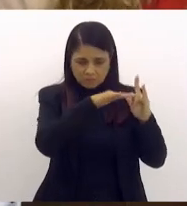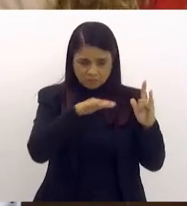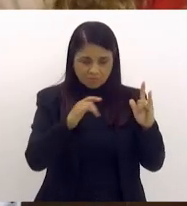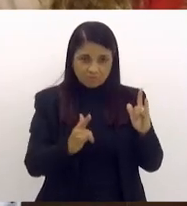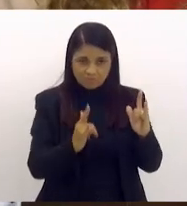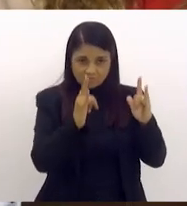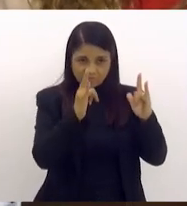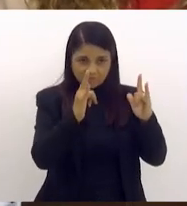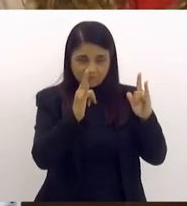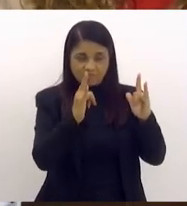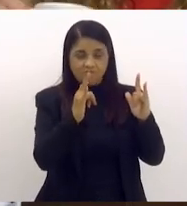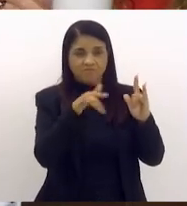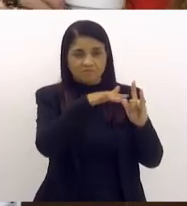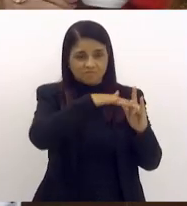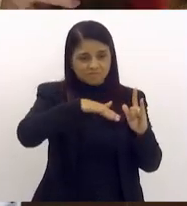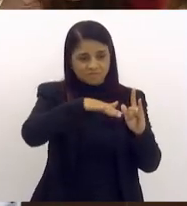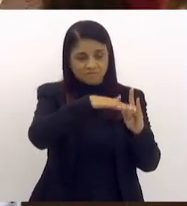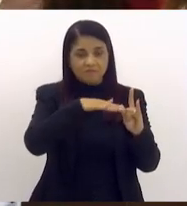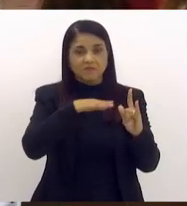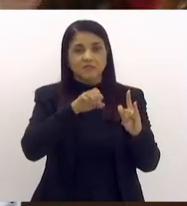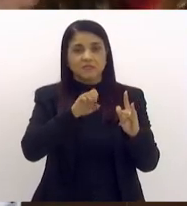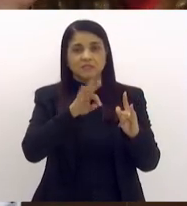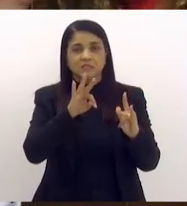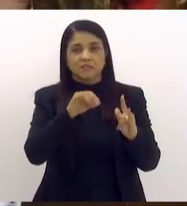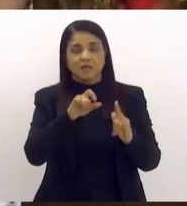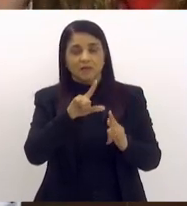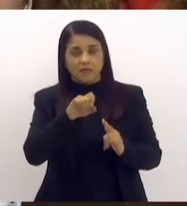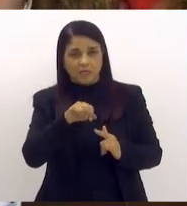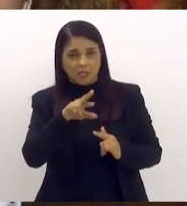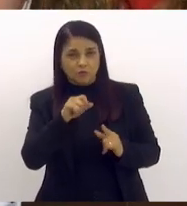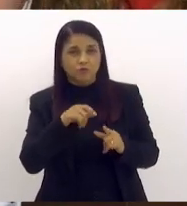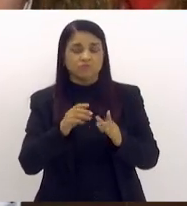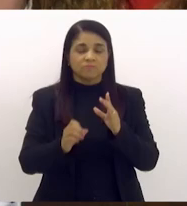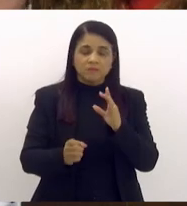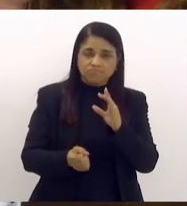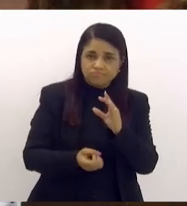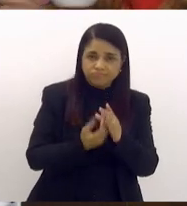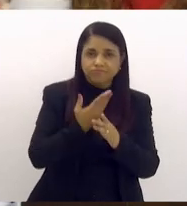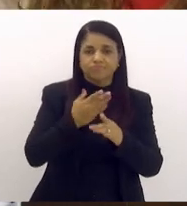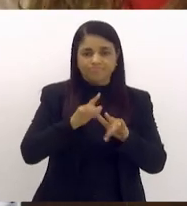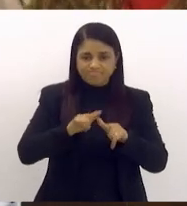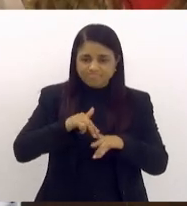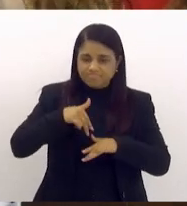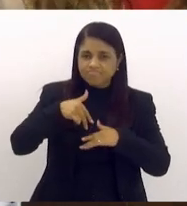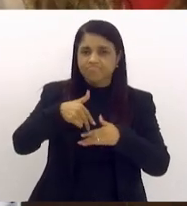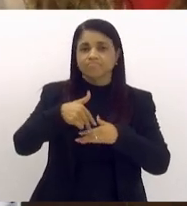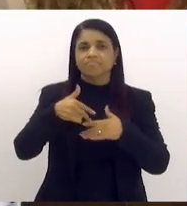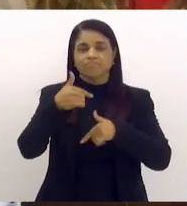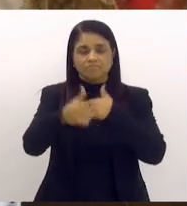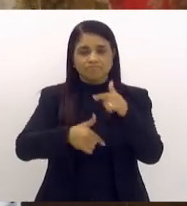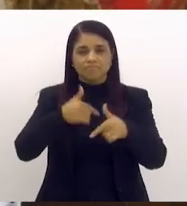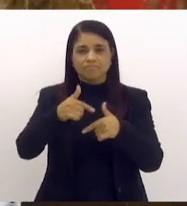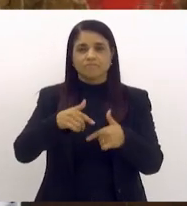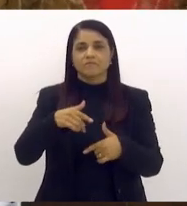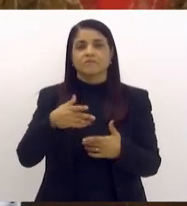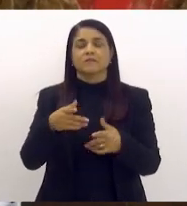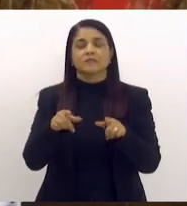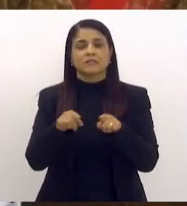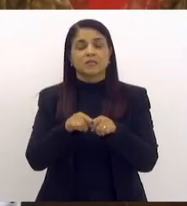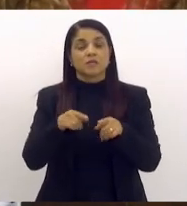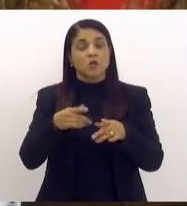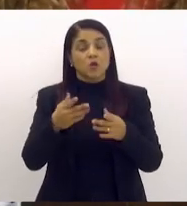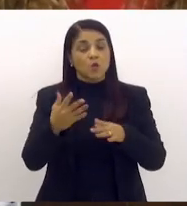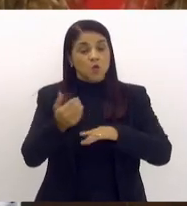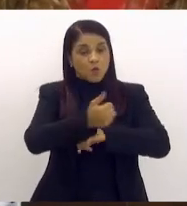né pra gente reerguer o comp perd para que não ten um papo de que não tem profissional qualificado aqui que a qualificação tenha que se